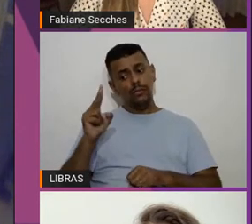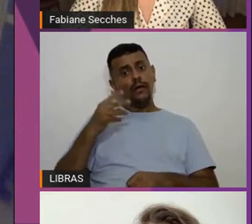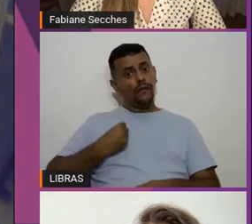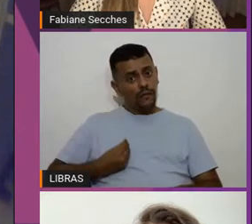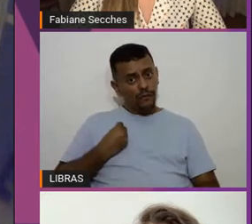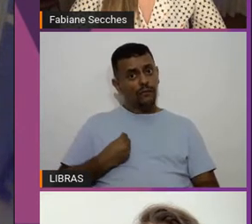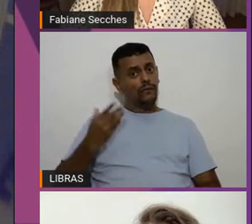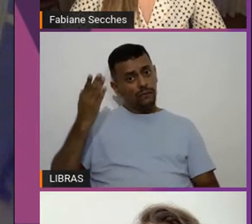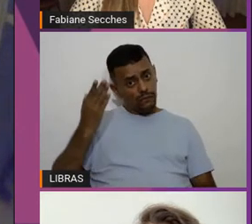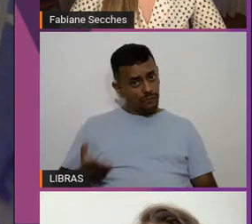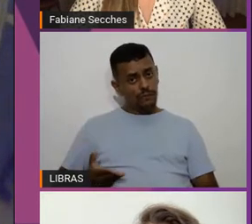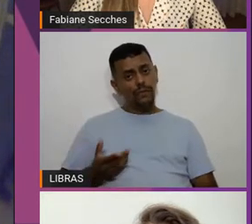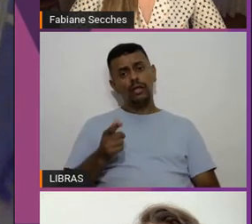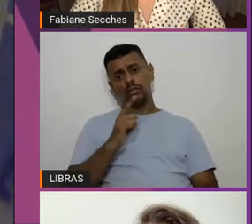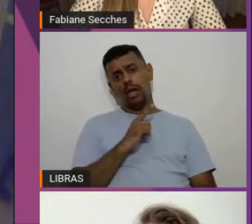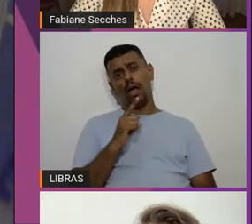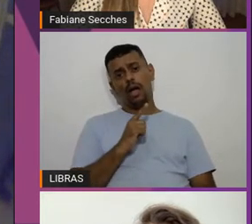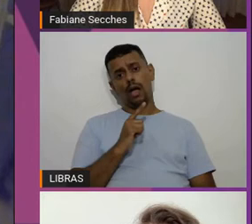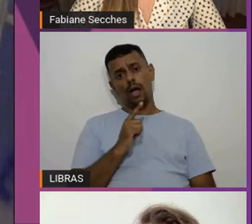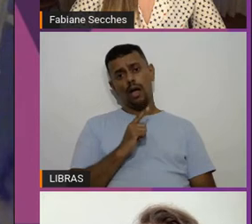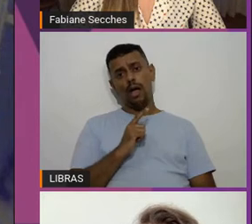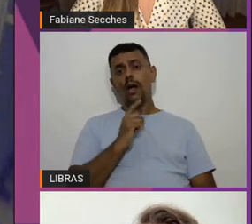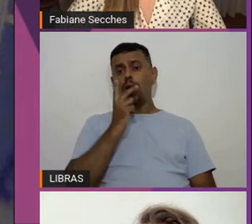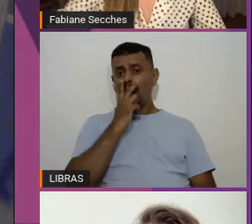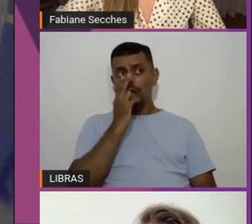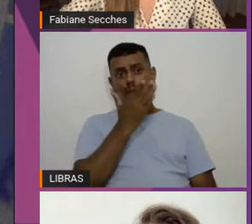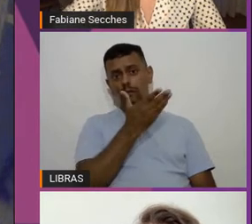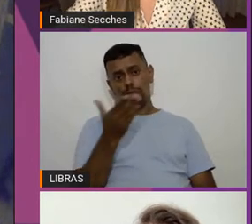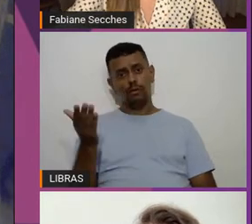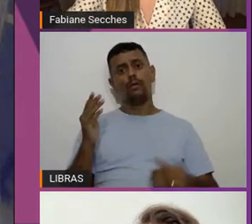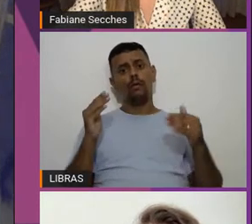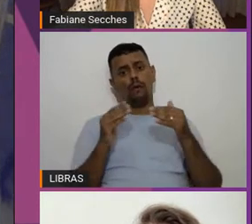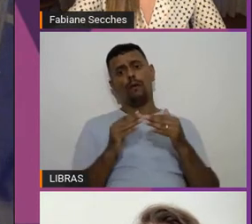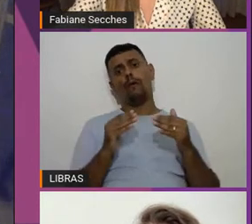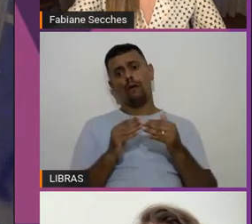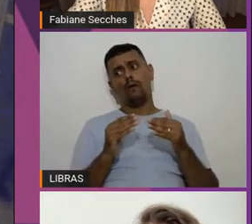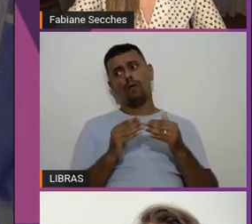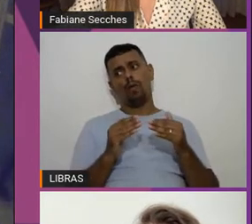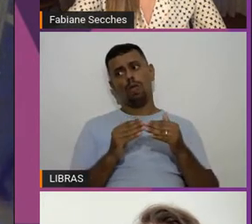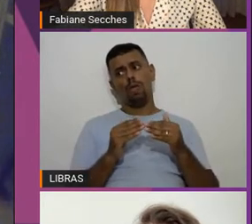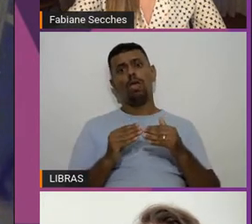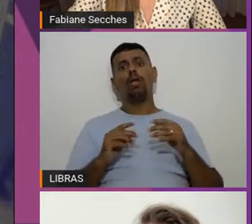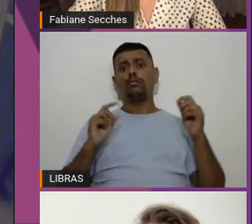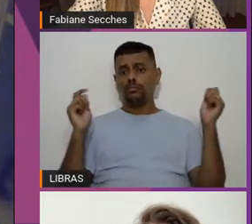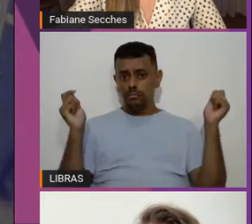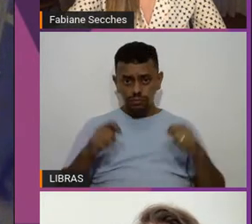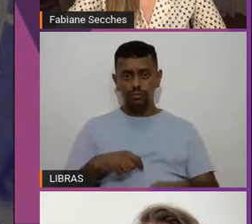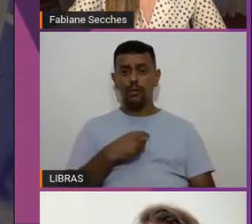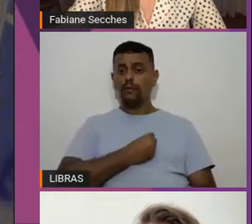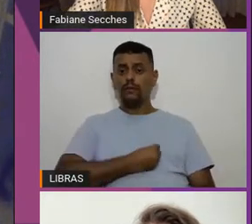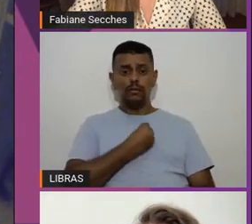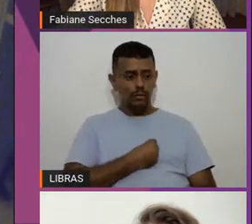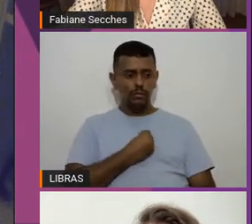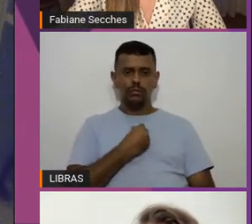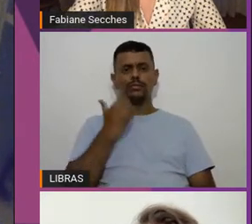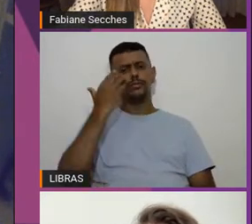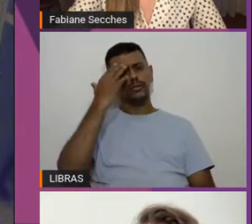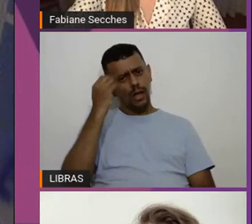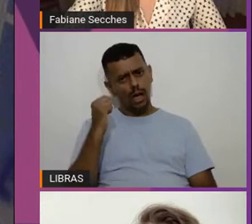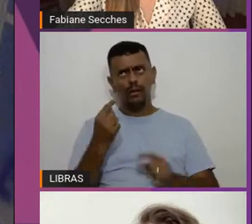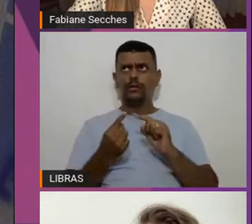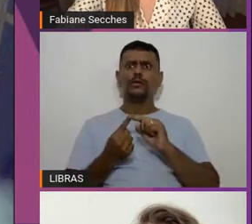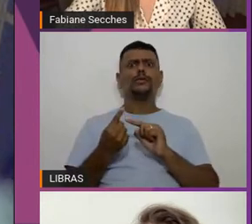guardar comigo isso é a nossa vida que temos aqui todo sentido mais amplo possível que a gente fez